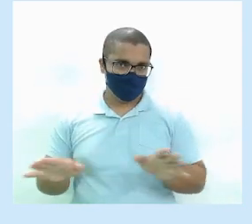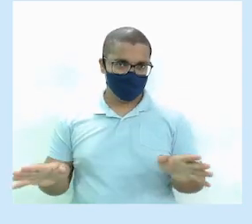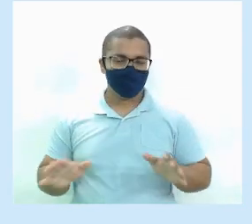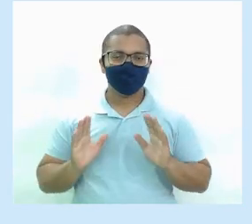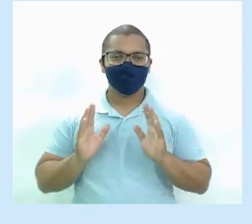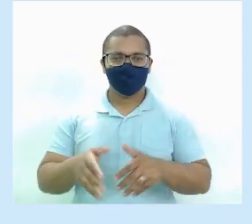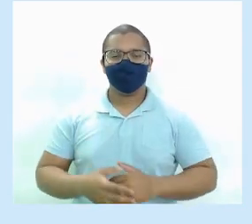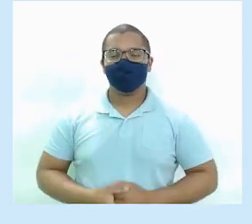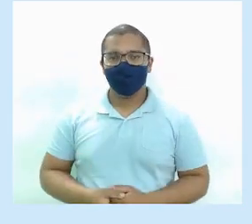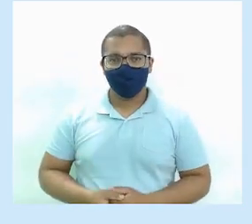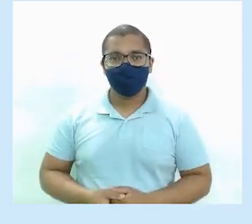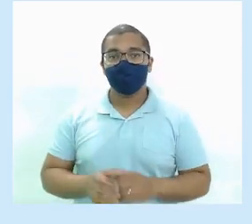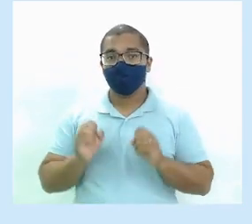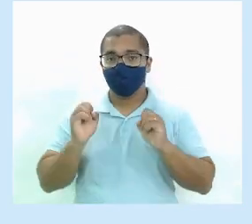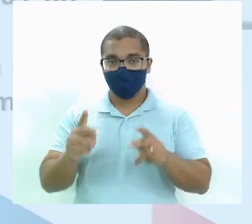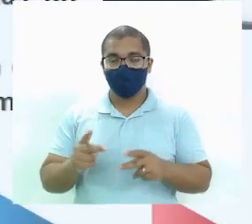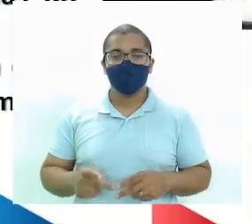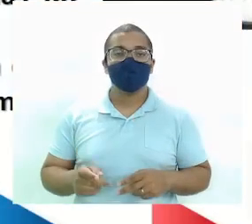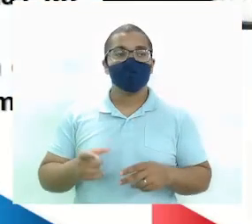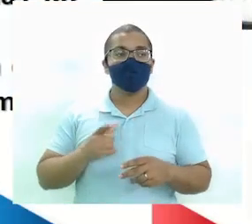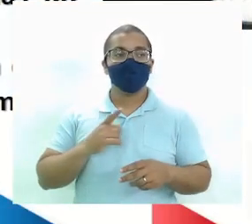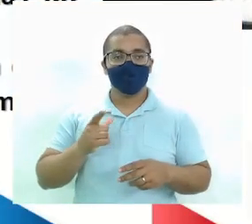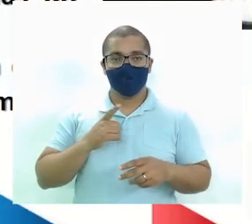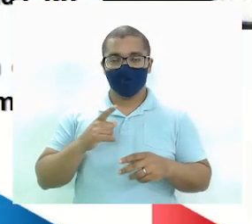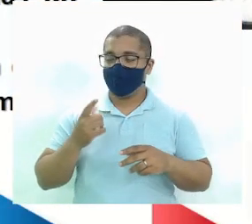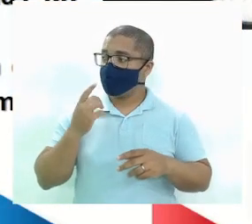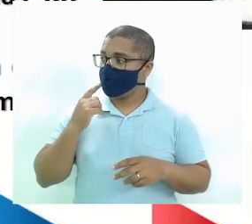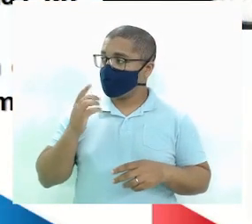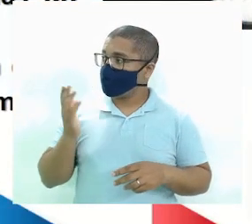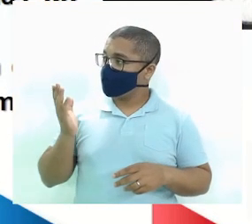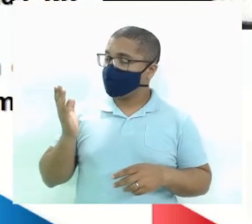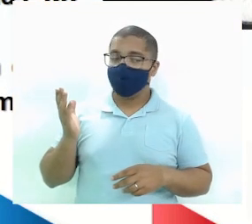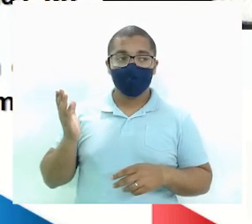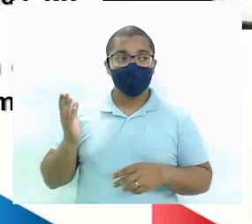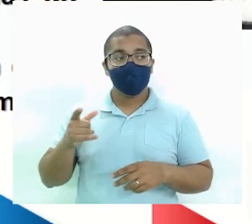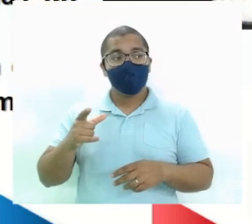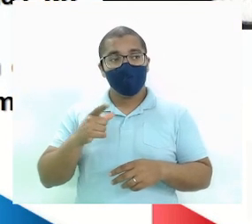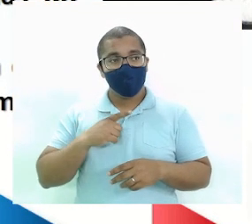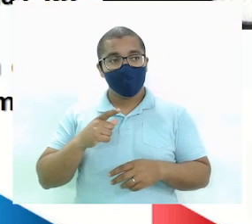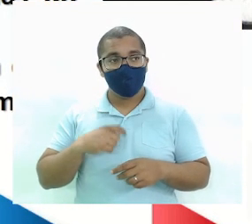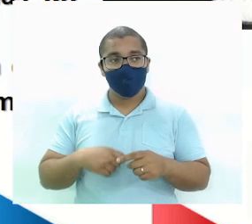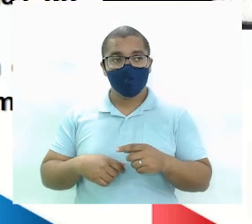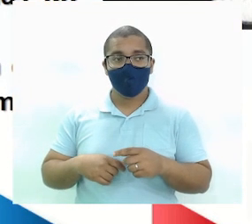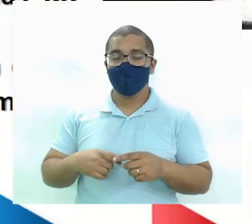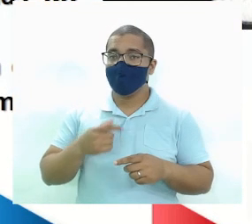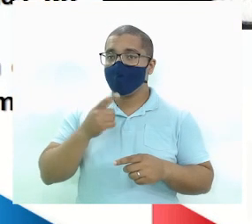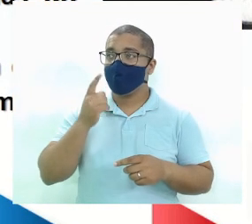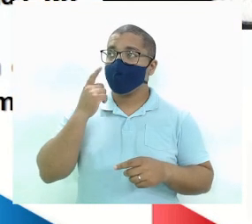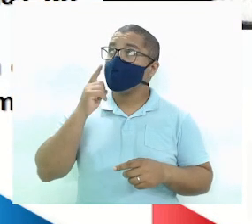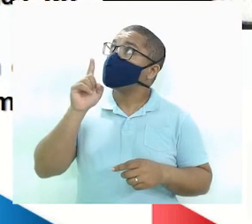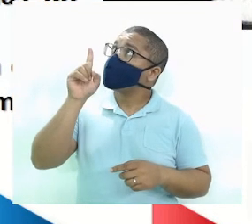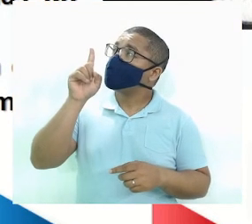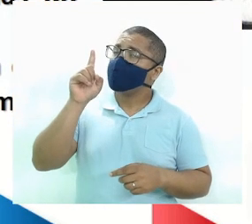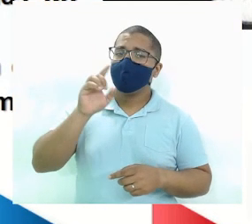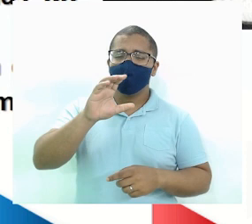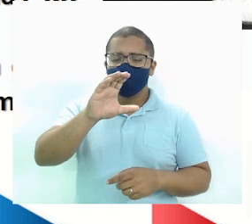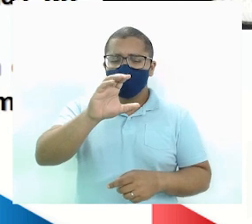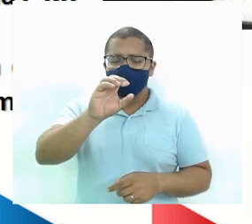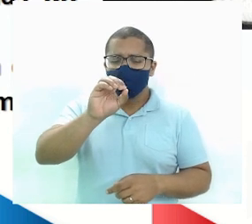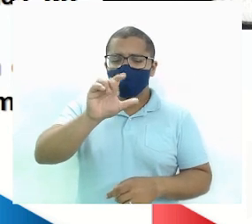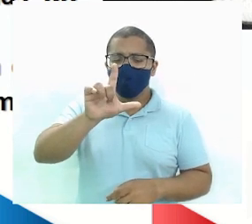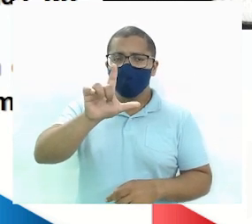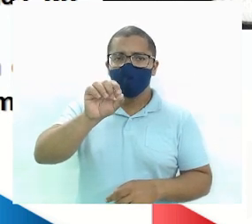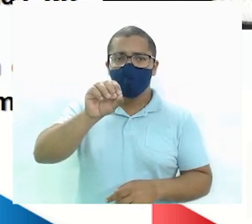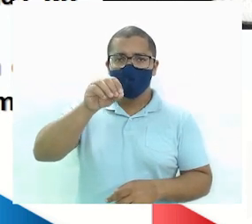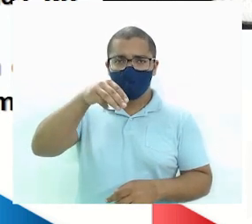óbvio. Vamos seguir. No termo índio na tela de vocês. Do lado você está vendo aí nosso querido Cristóvão Colombo,